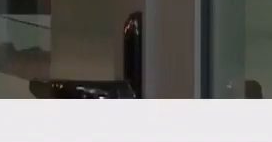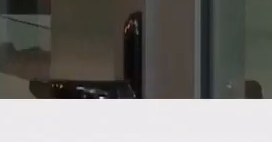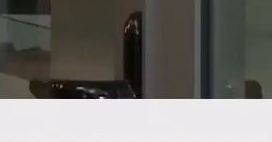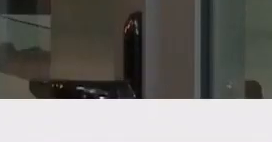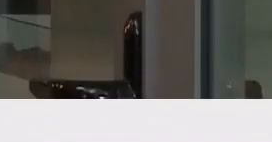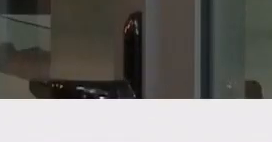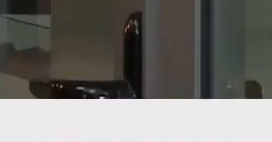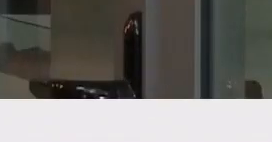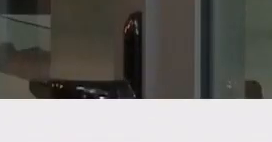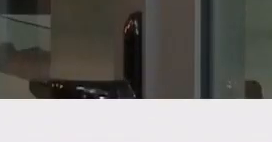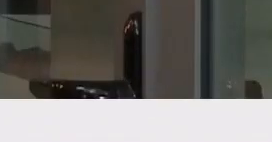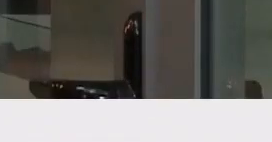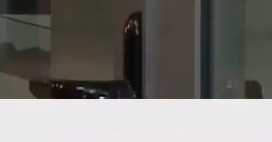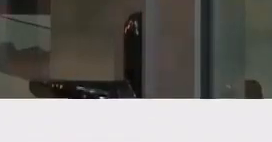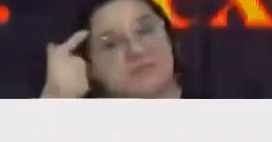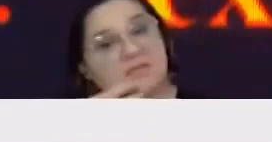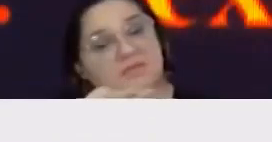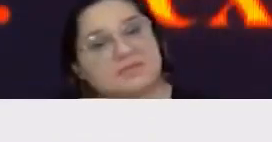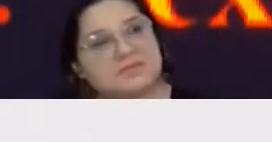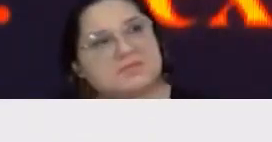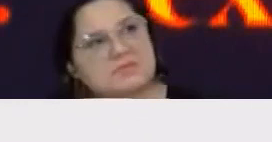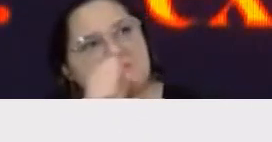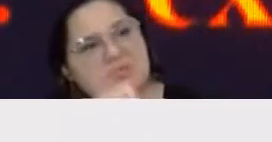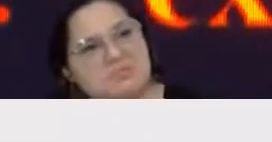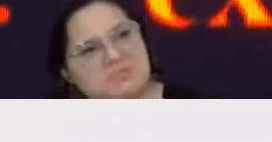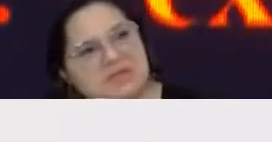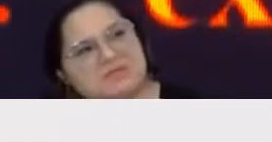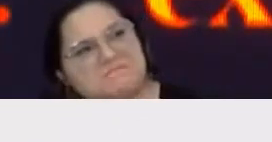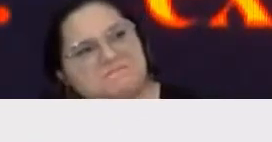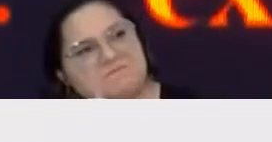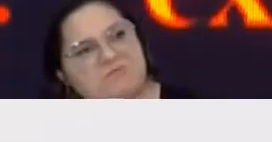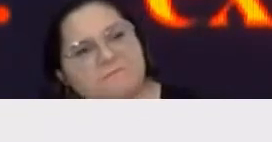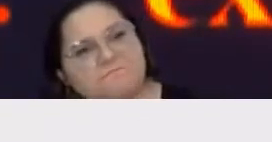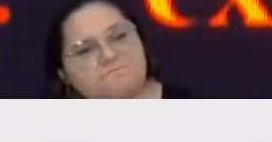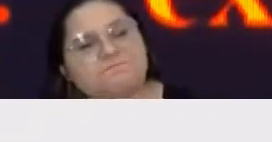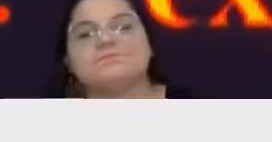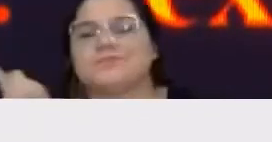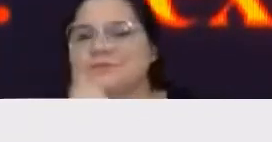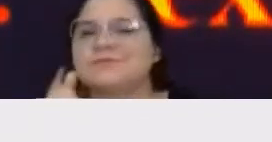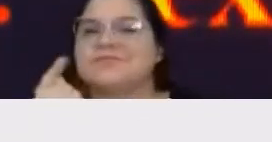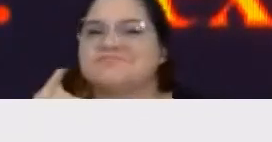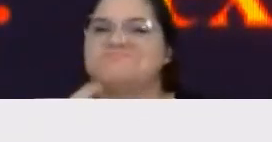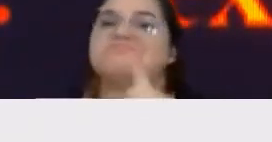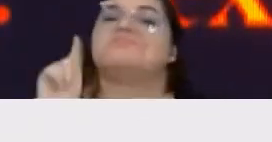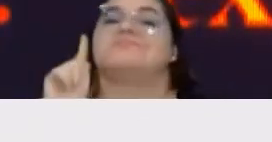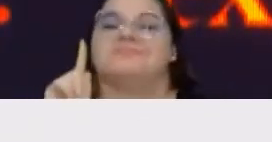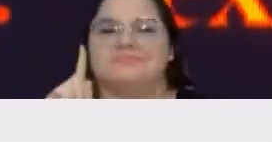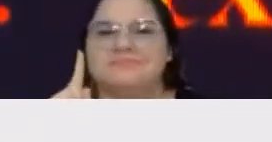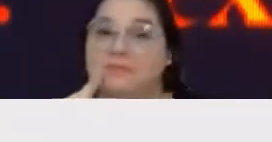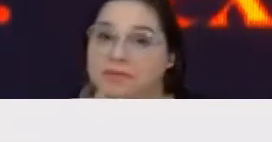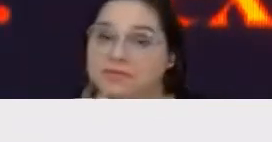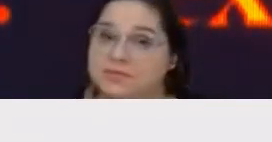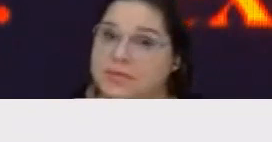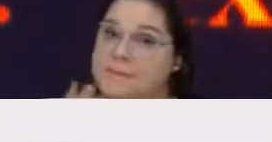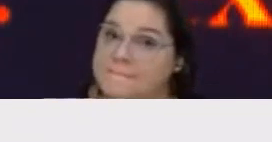fala para a gente acompanhar agora. A gente pode dizer que, né, avançamos, mas temos muito caminho pela frente